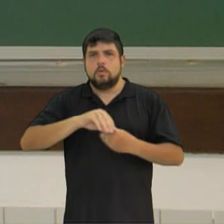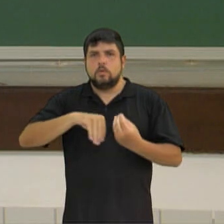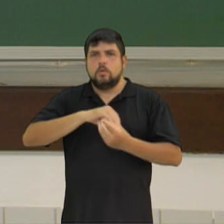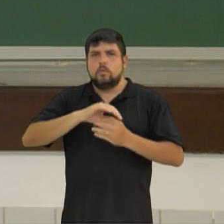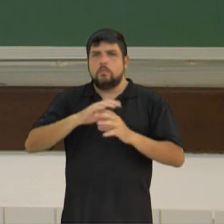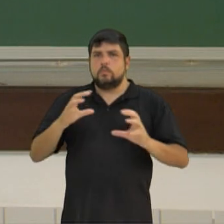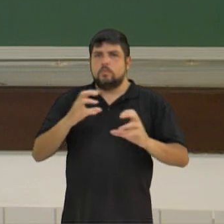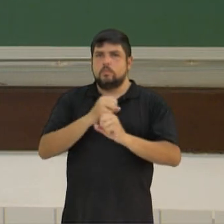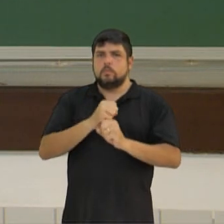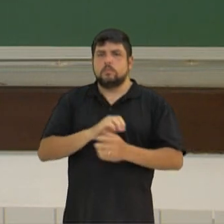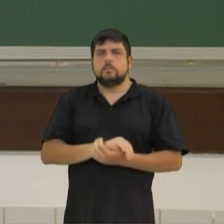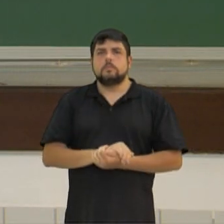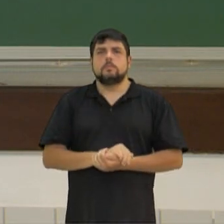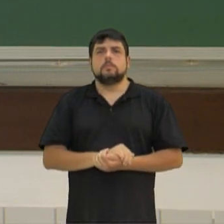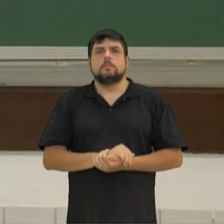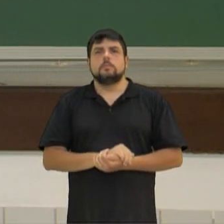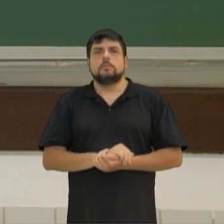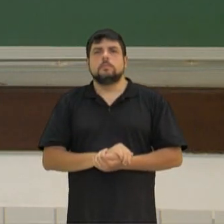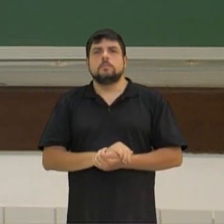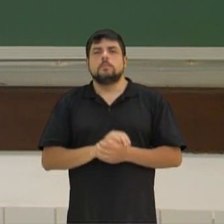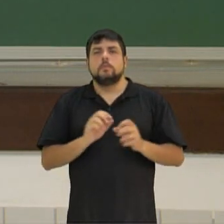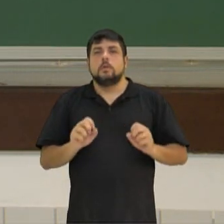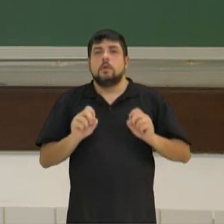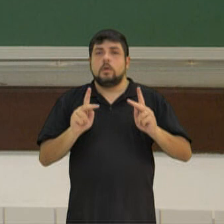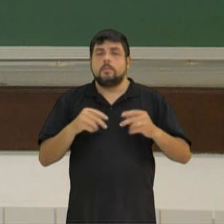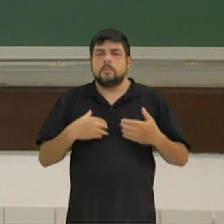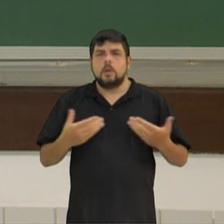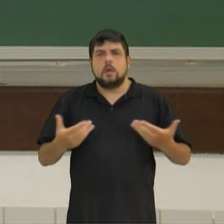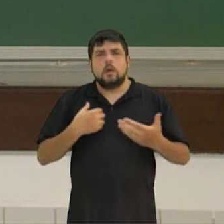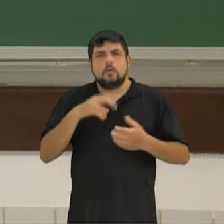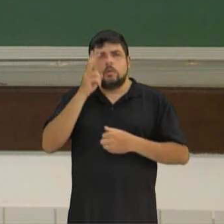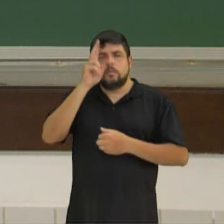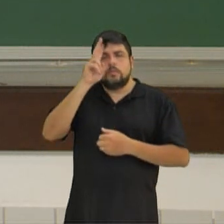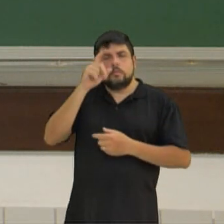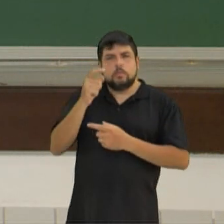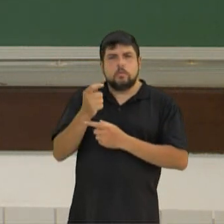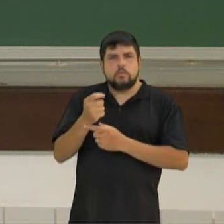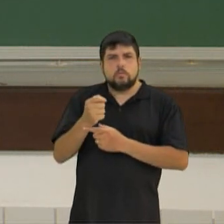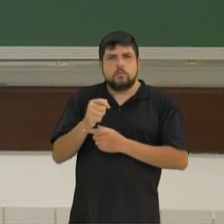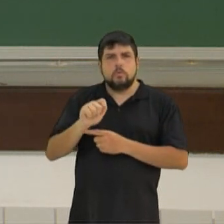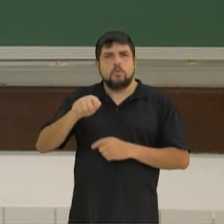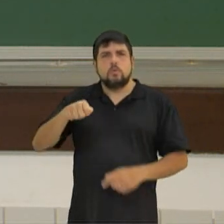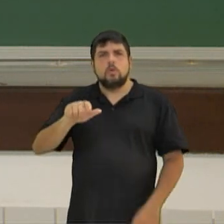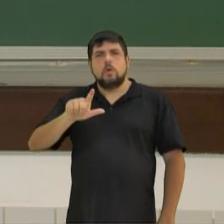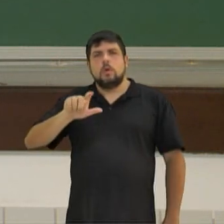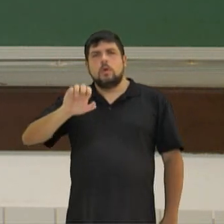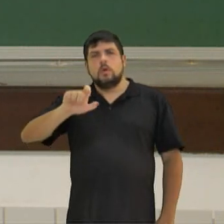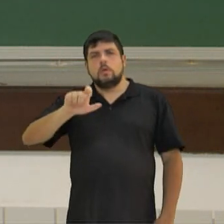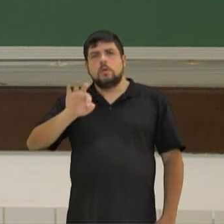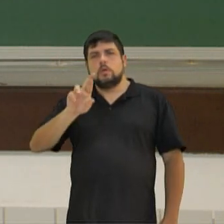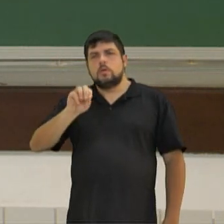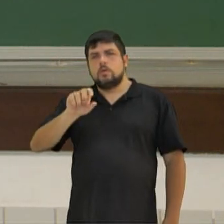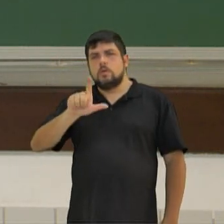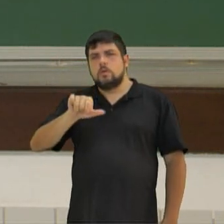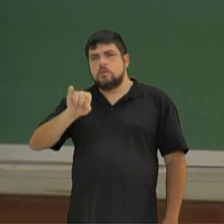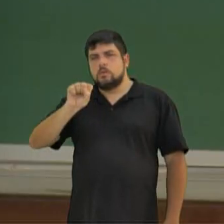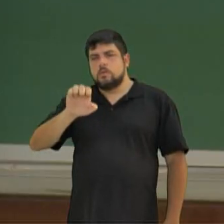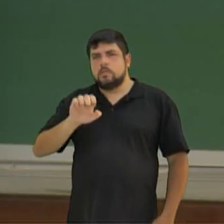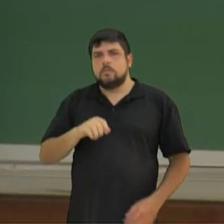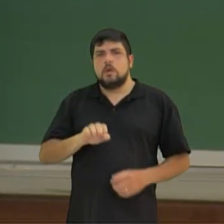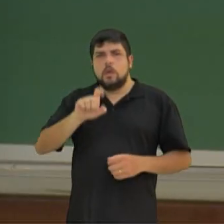nossa pilha. Ok? Agora vamos relembrar um pouquinho sobre eletrólise ígnea. Então, a eletrólise é a reação